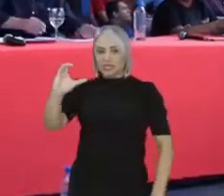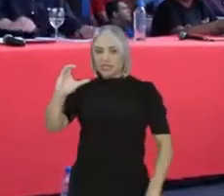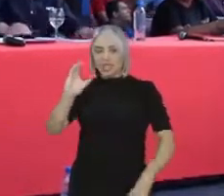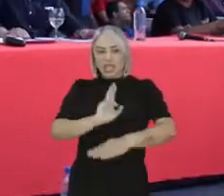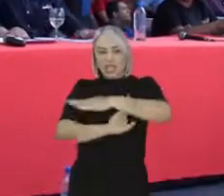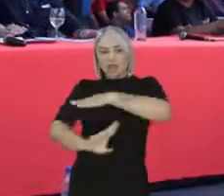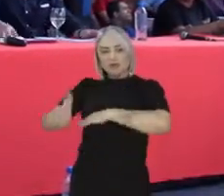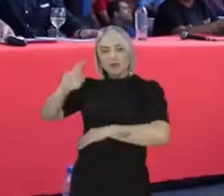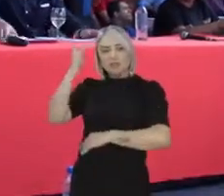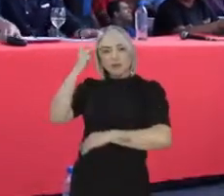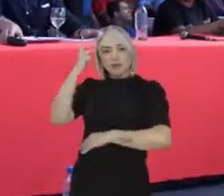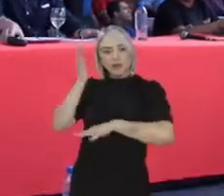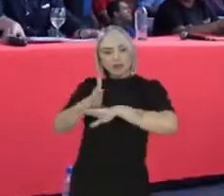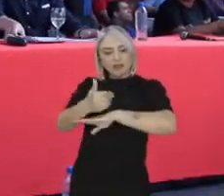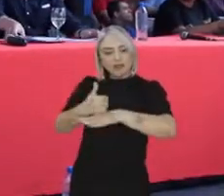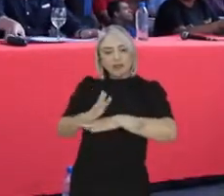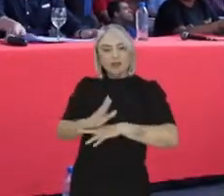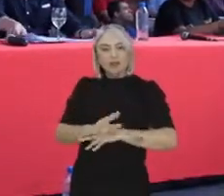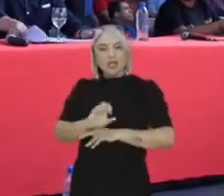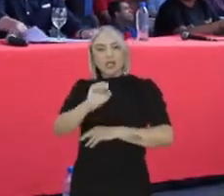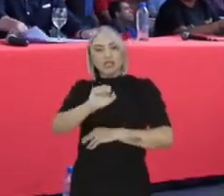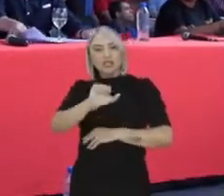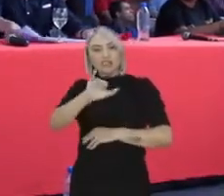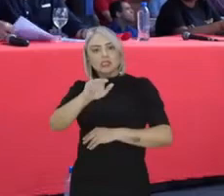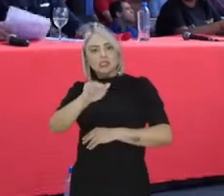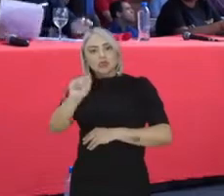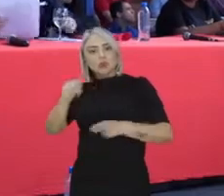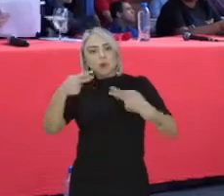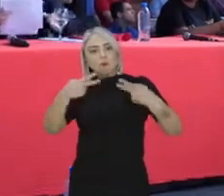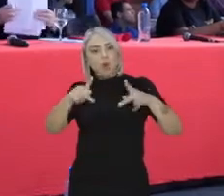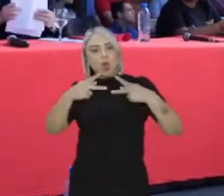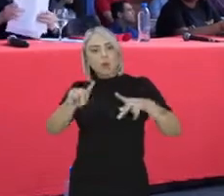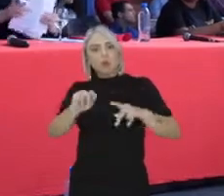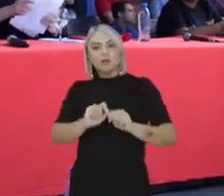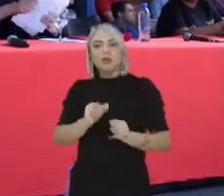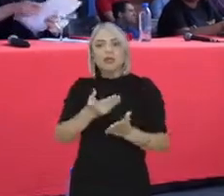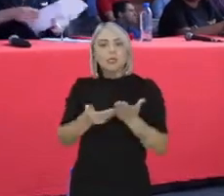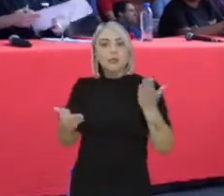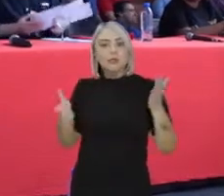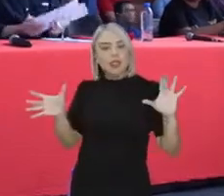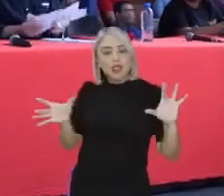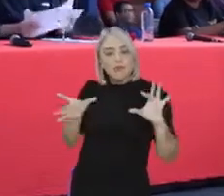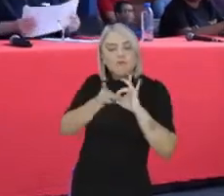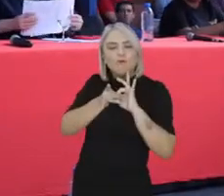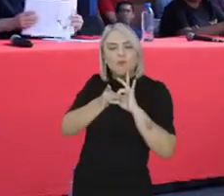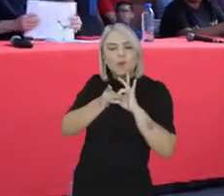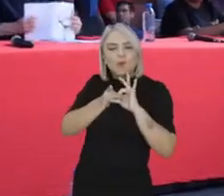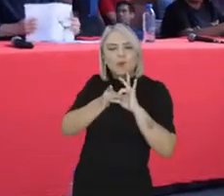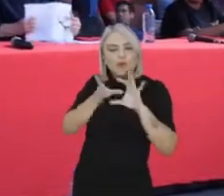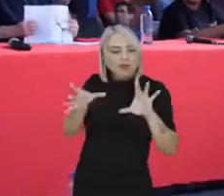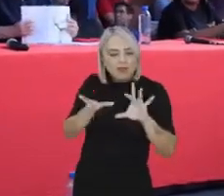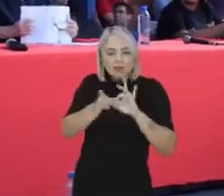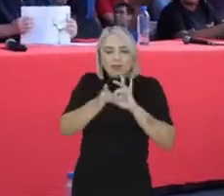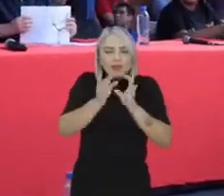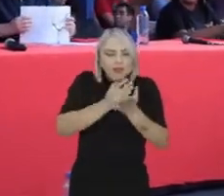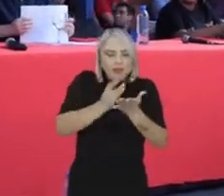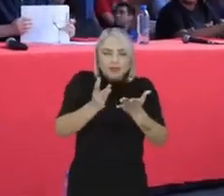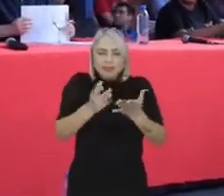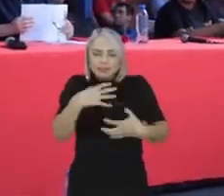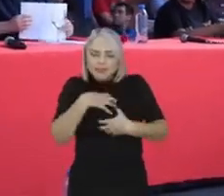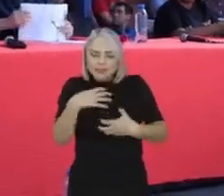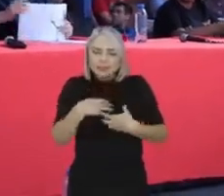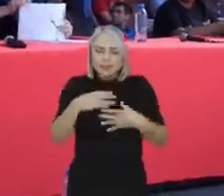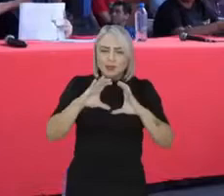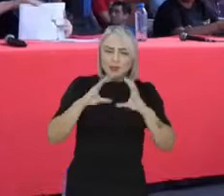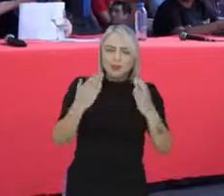acesso ao Sisu, terem acesso ao ProUni, e não perder os seus vínculos, não perder suas origens, e saber o que o